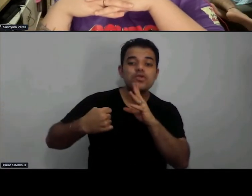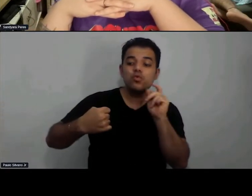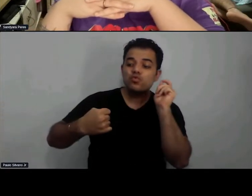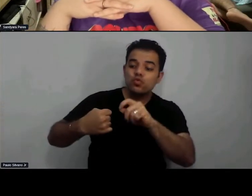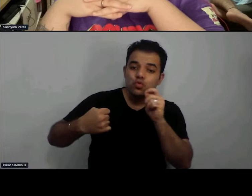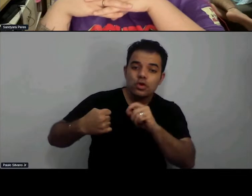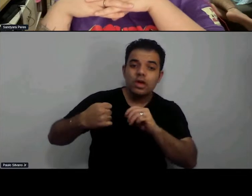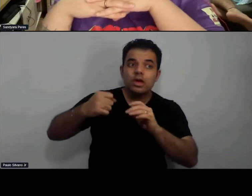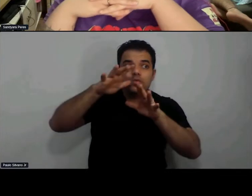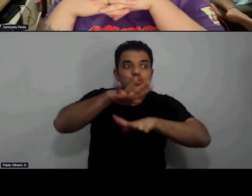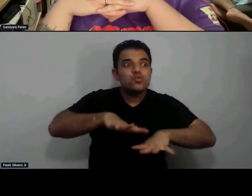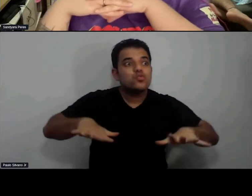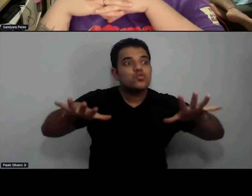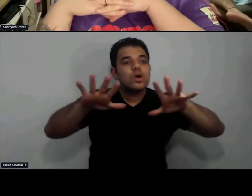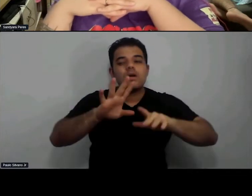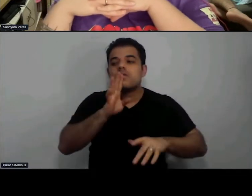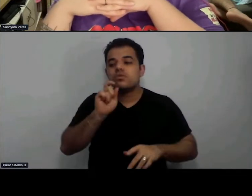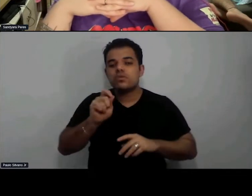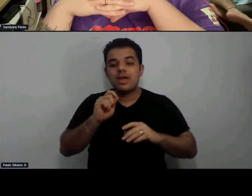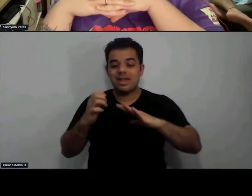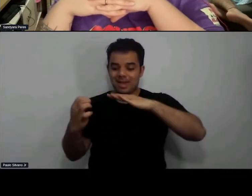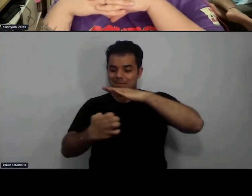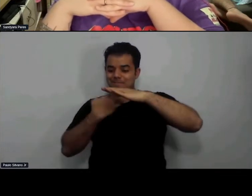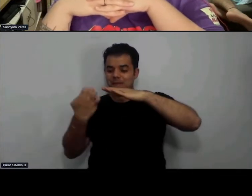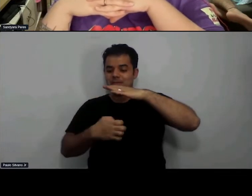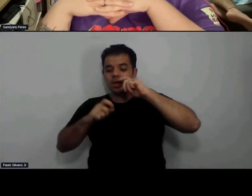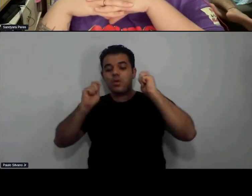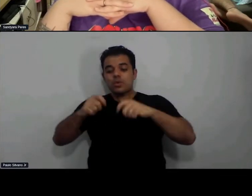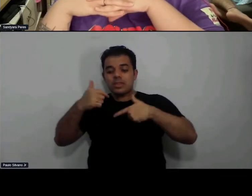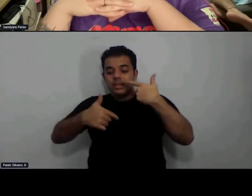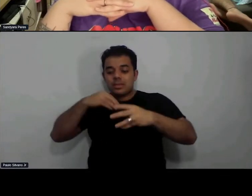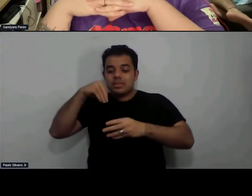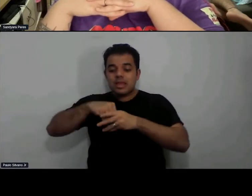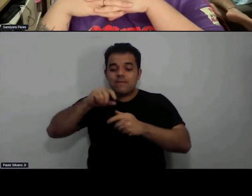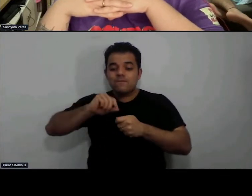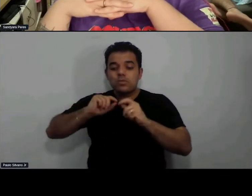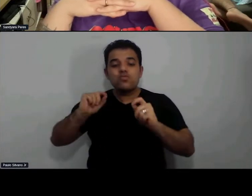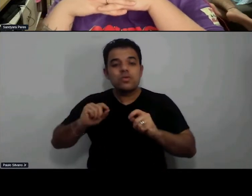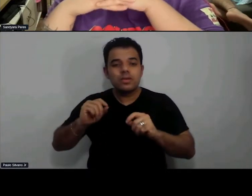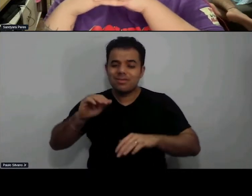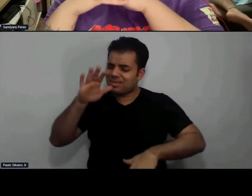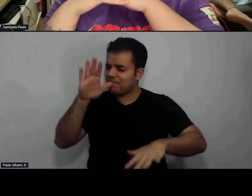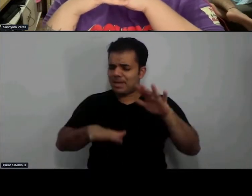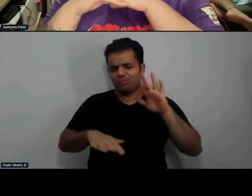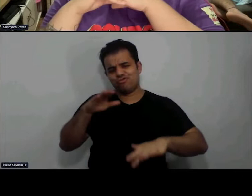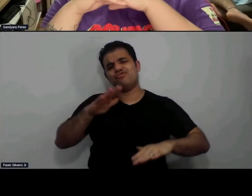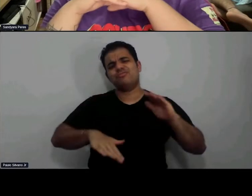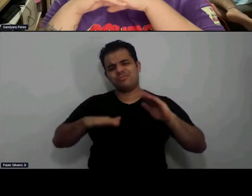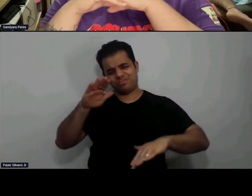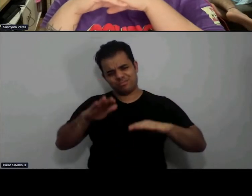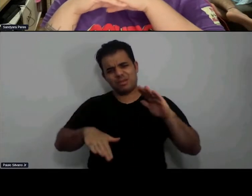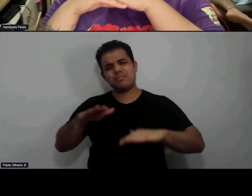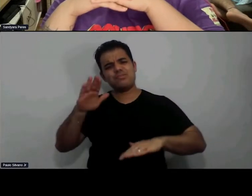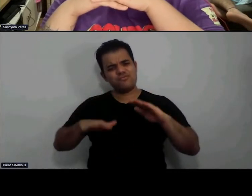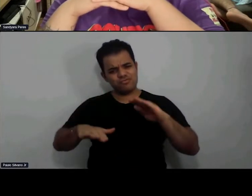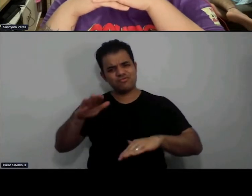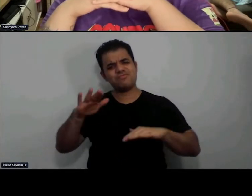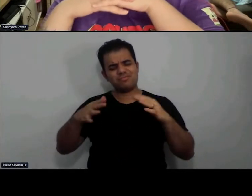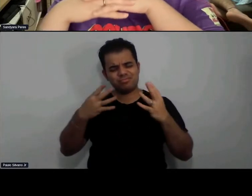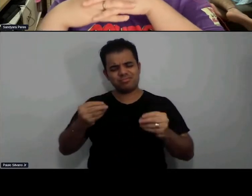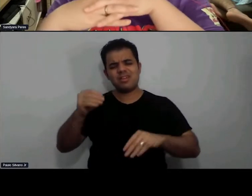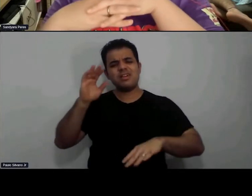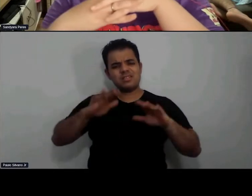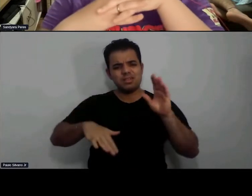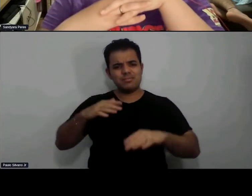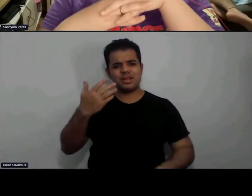dela, o contexto da empresa também. Então, depende muito. Acho que o